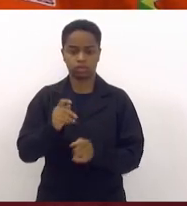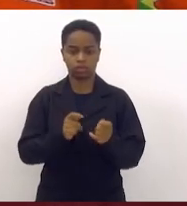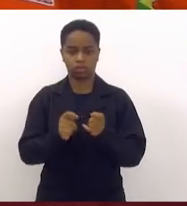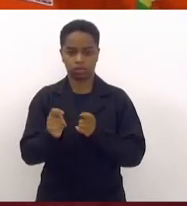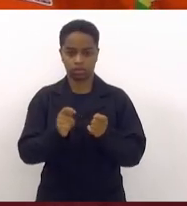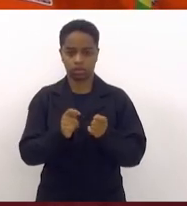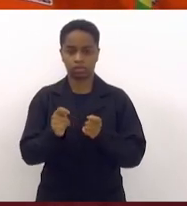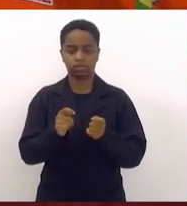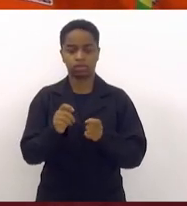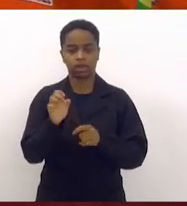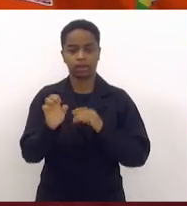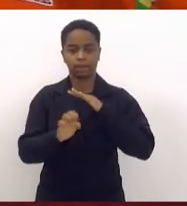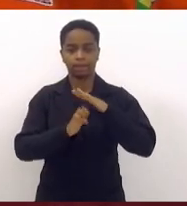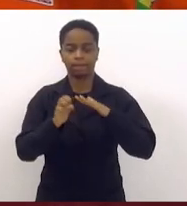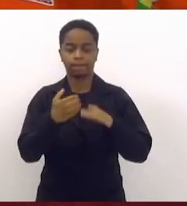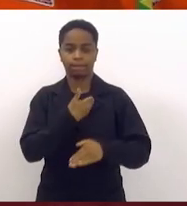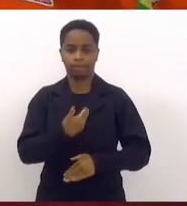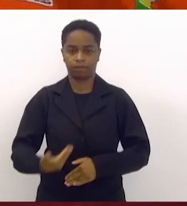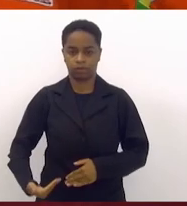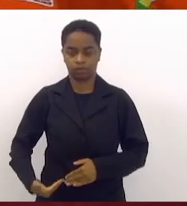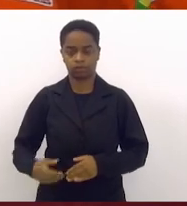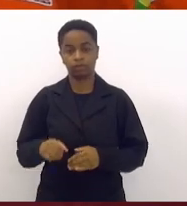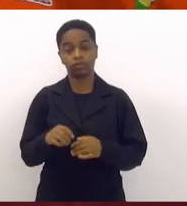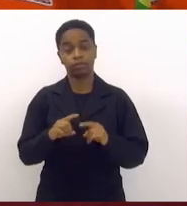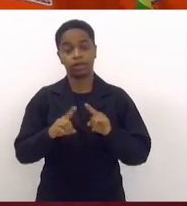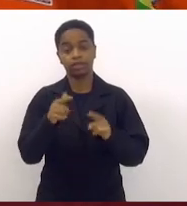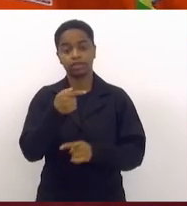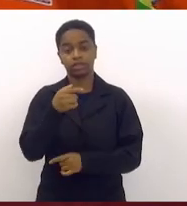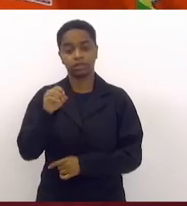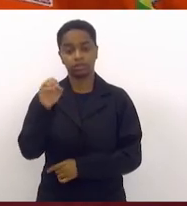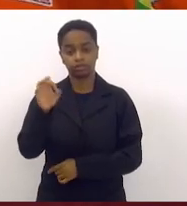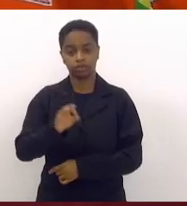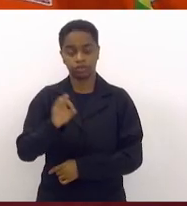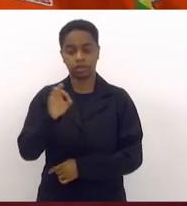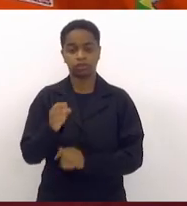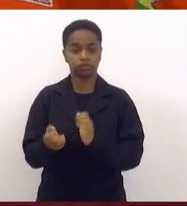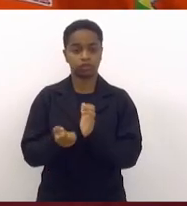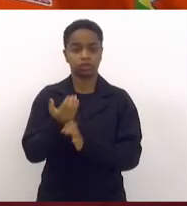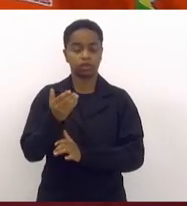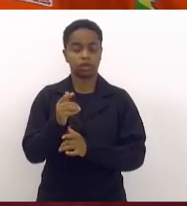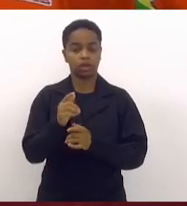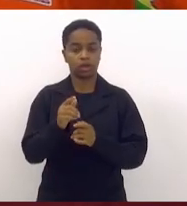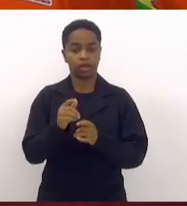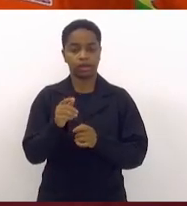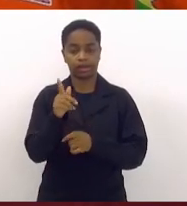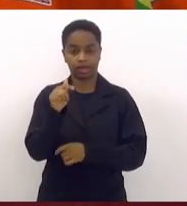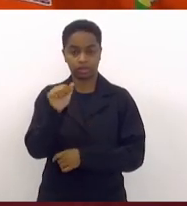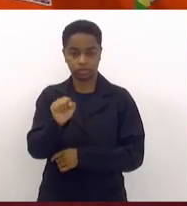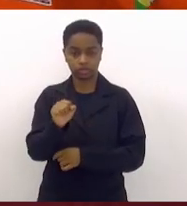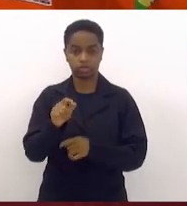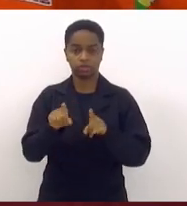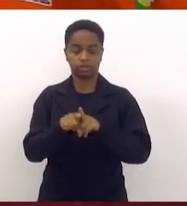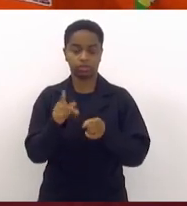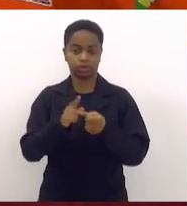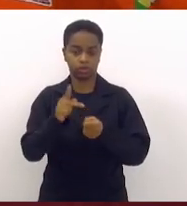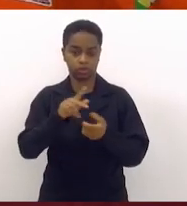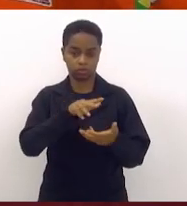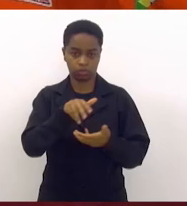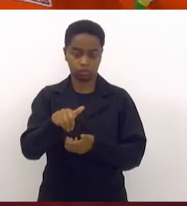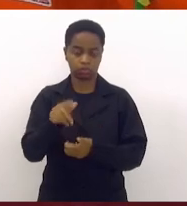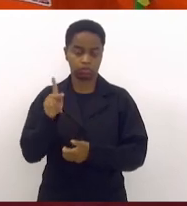estatais 70% de toda a produção de petróleo e gás no mundo são controladas por empresas públicas ou